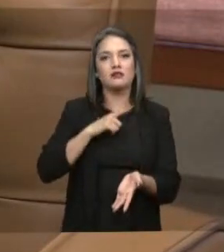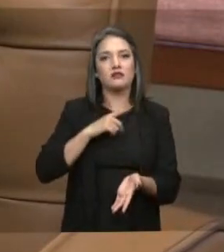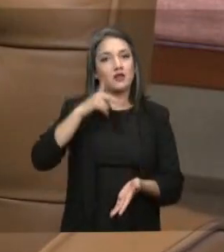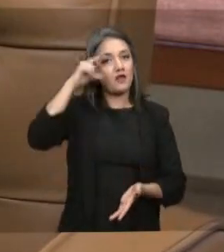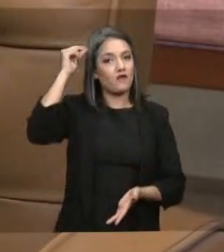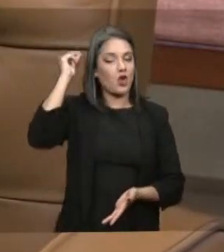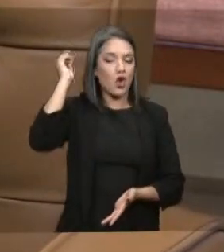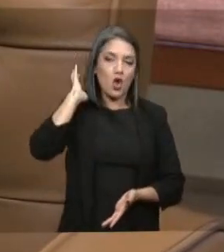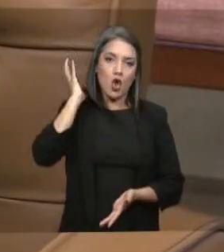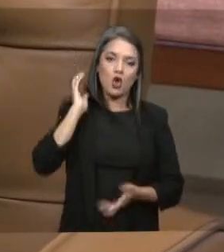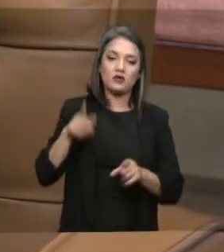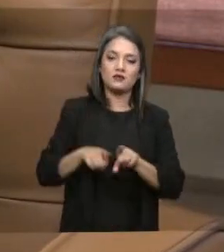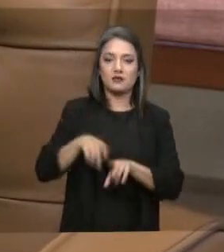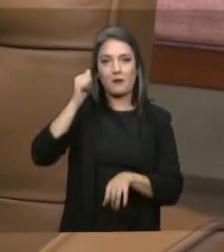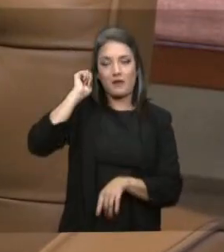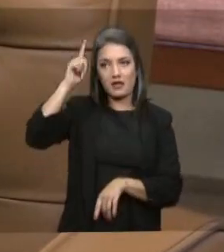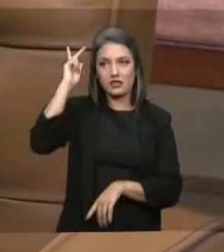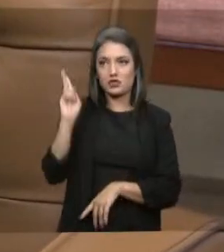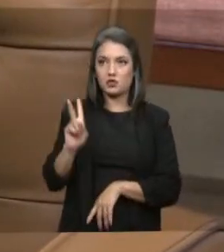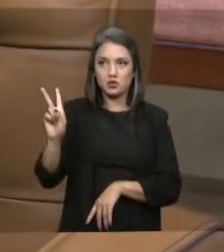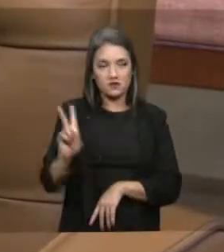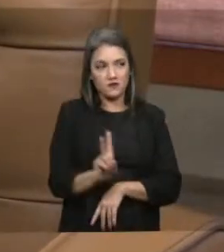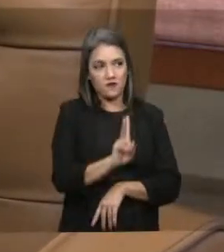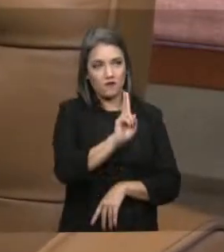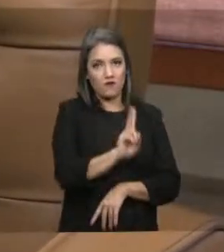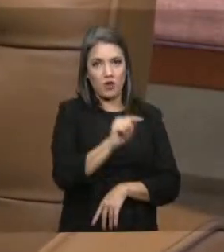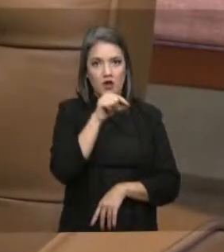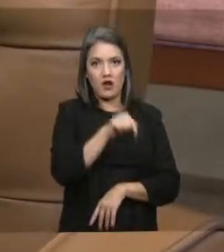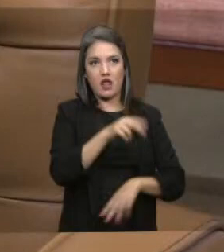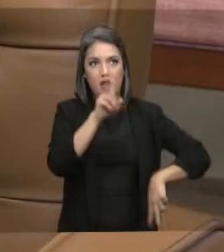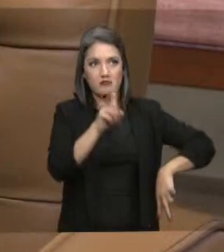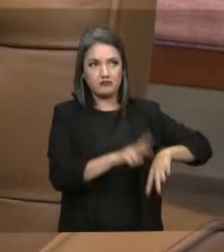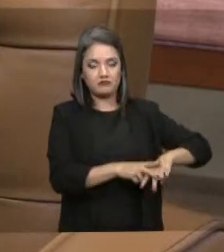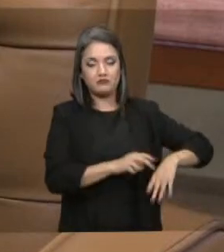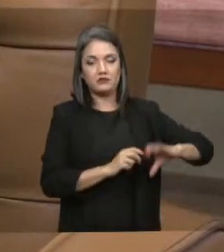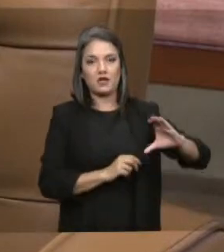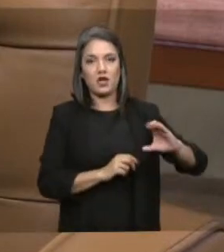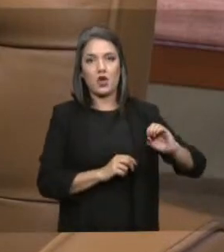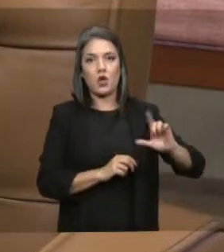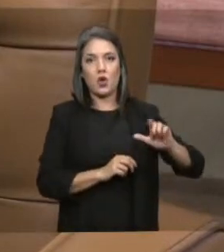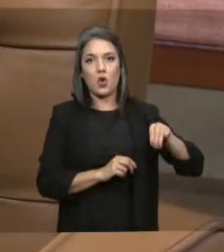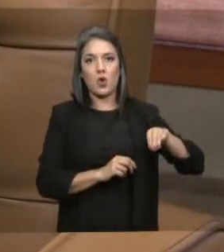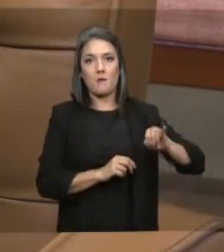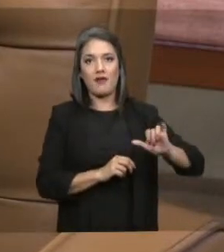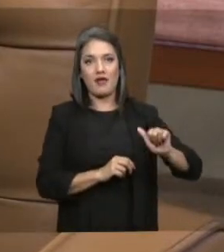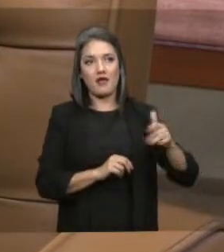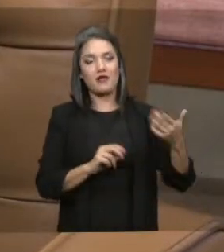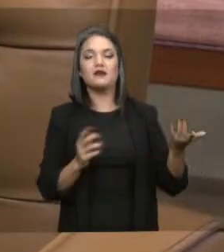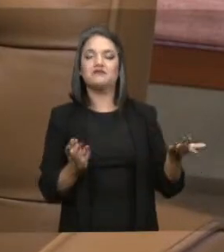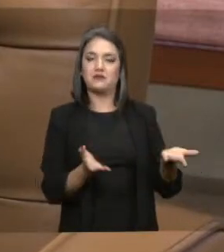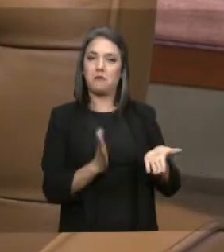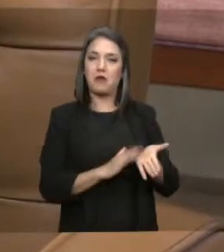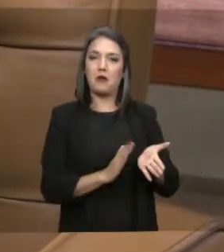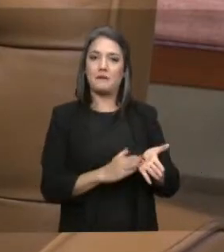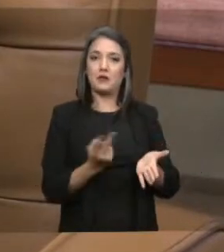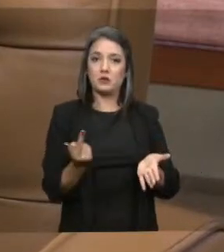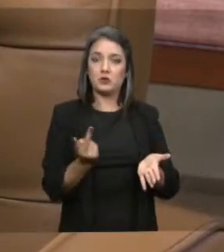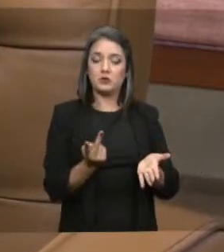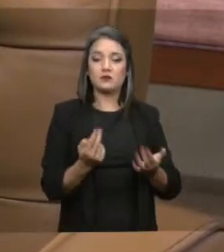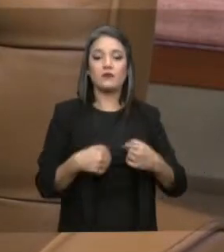Alexandre a Colmeia que já foi amplamente noticiário e cumprimentar